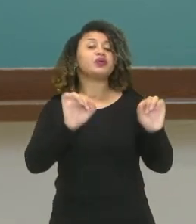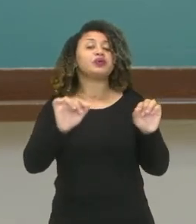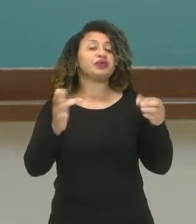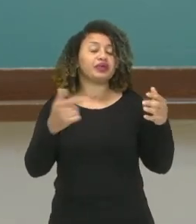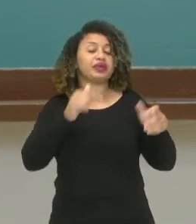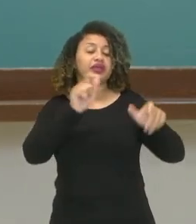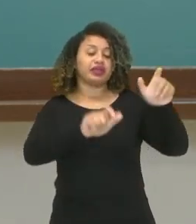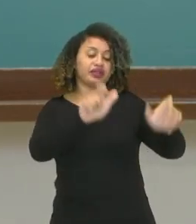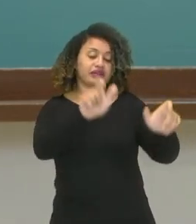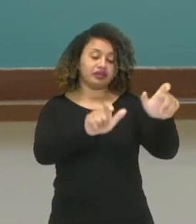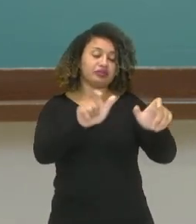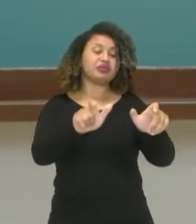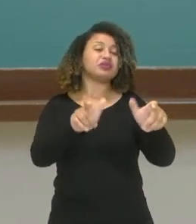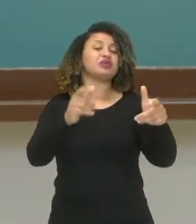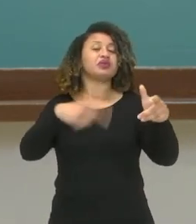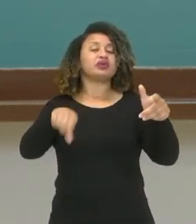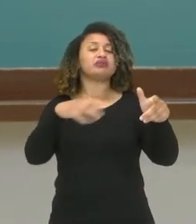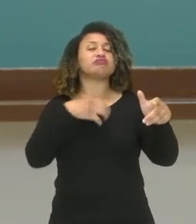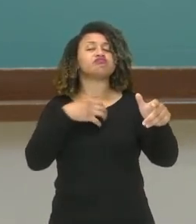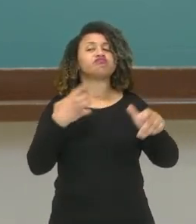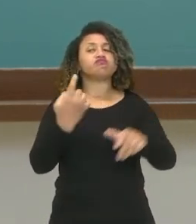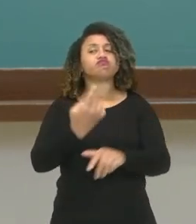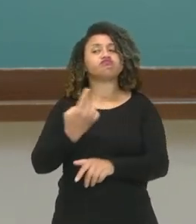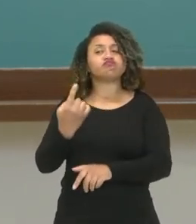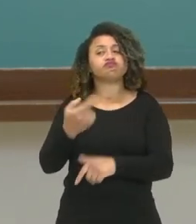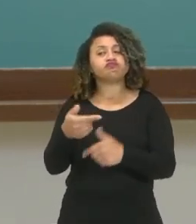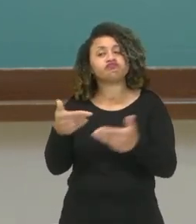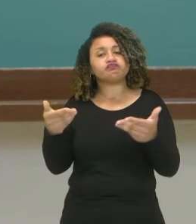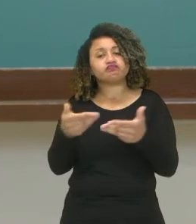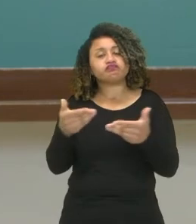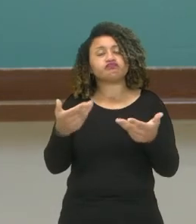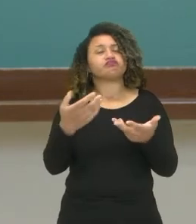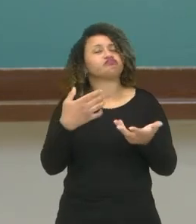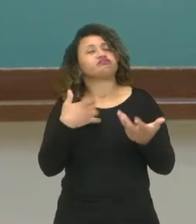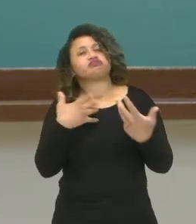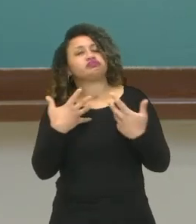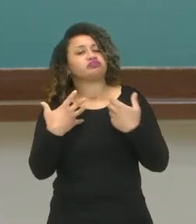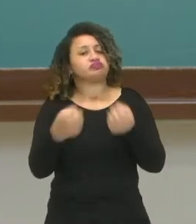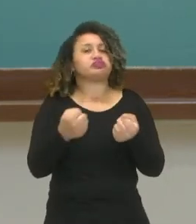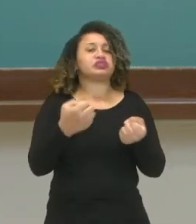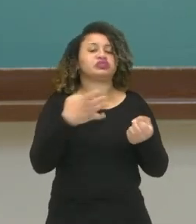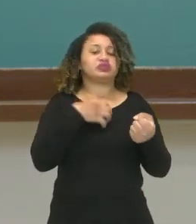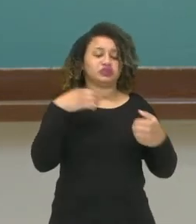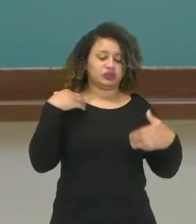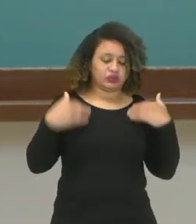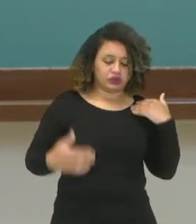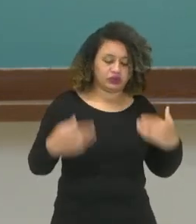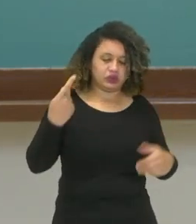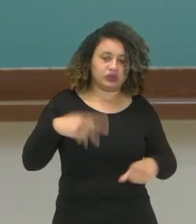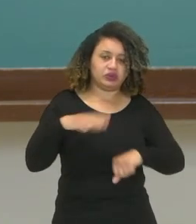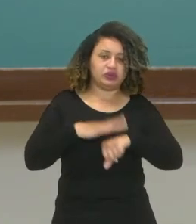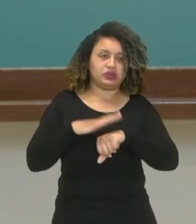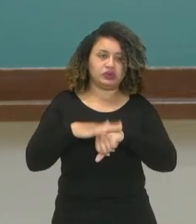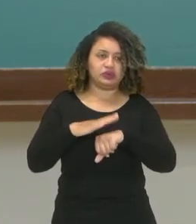as pessoas se tornaram solitárias, né? Estão inconformadas com a forma física, ok?